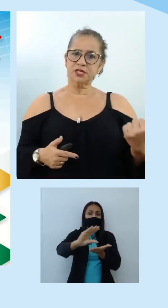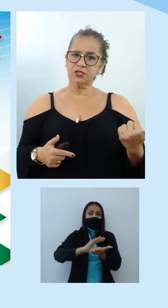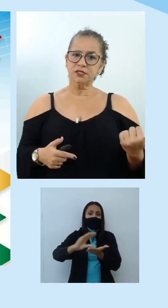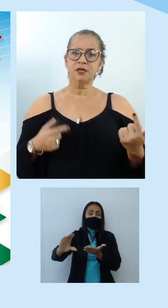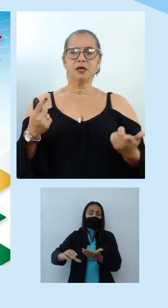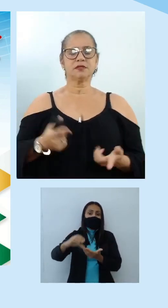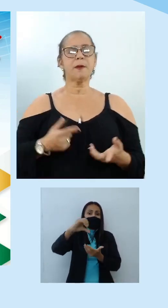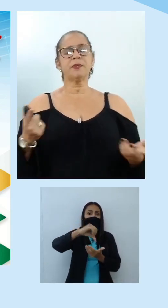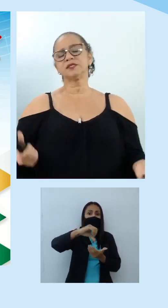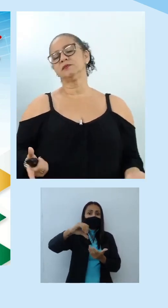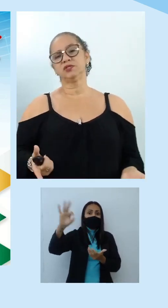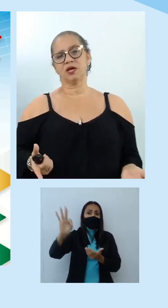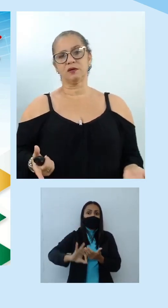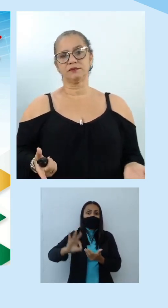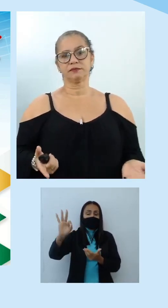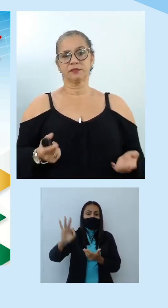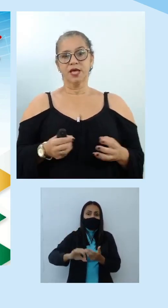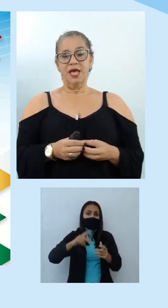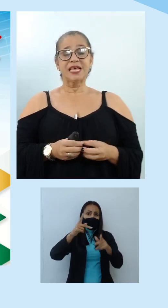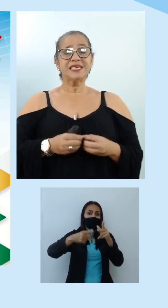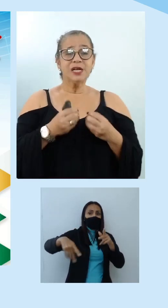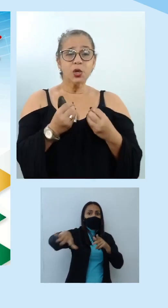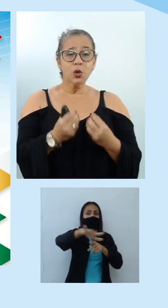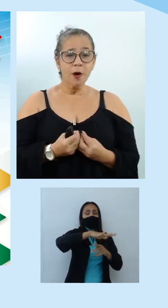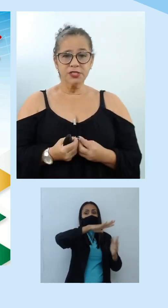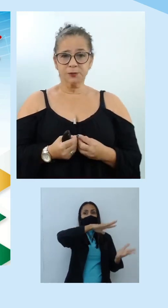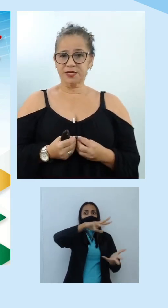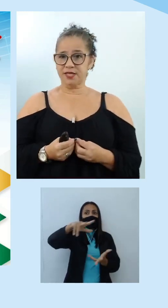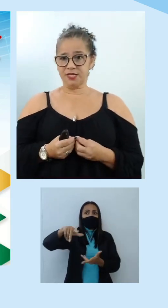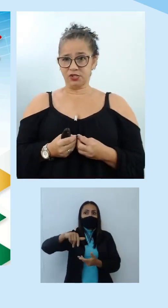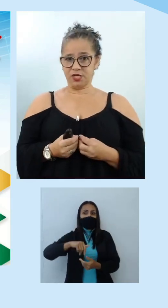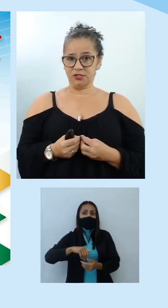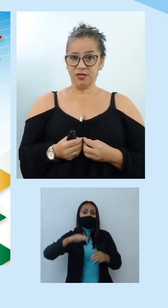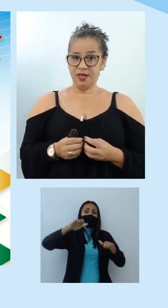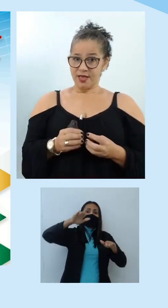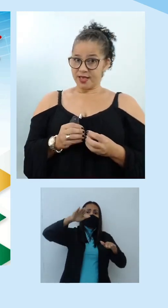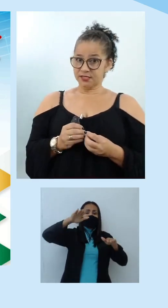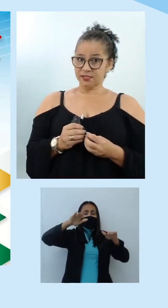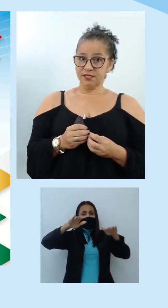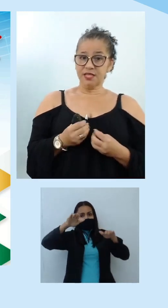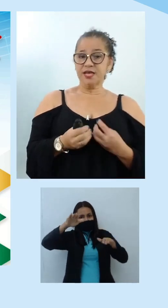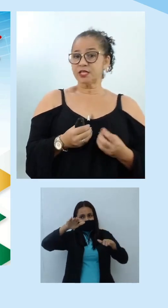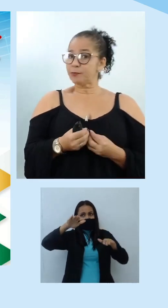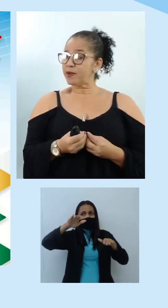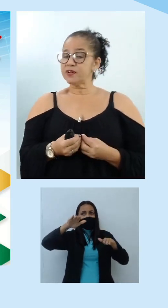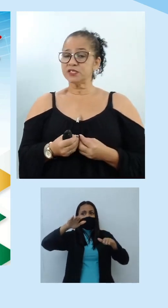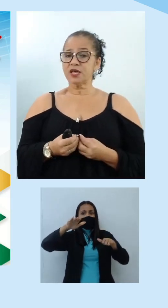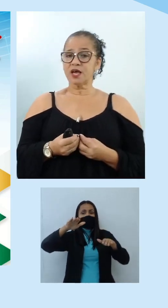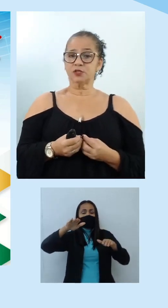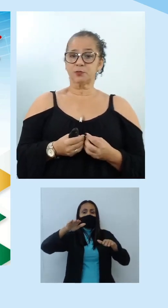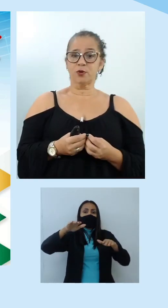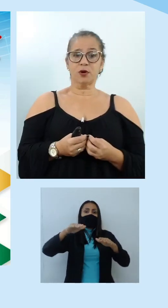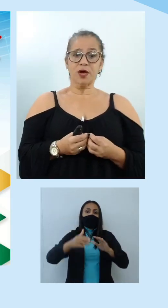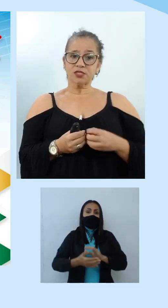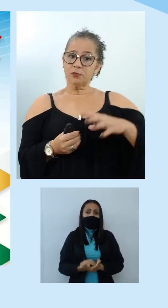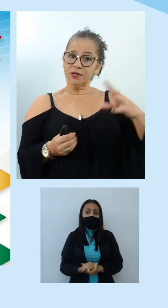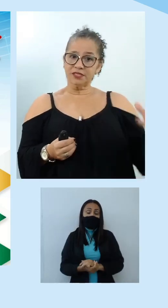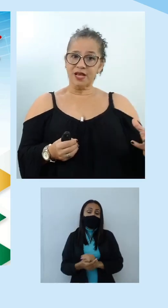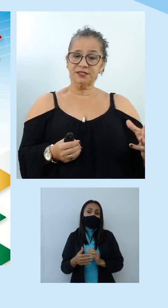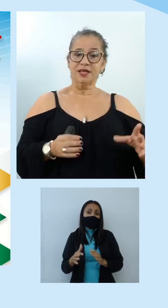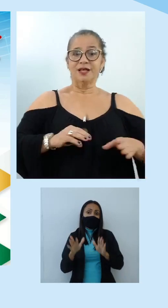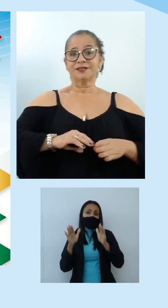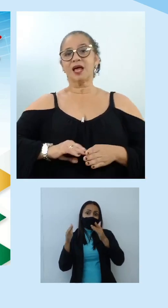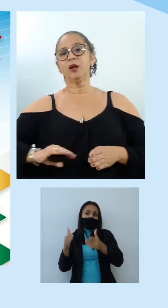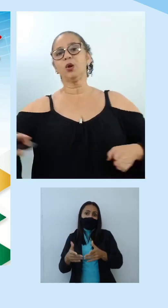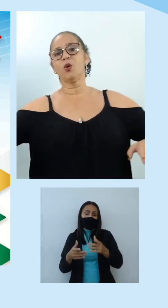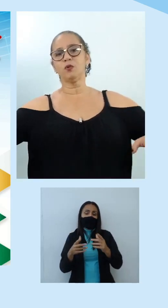99% restantes da população mundial. Essa enorme disparidade, gente, está entre privilegiados, porque o resto da